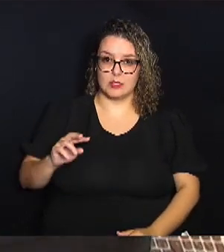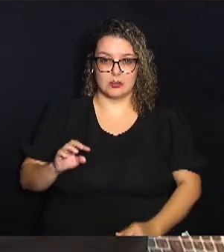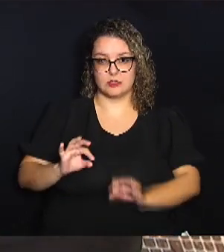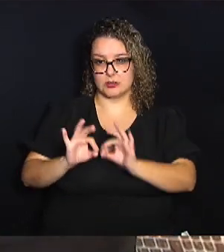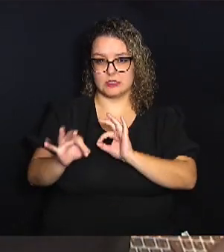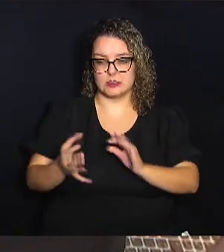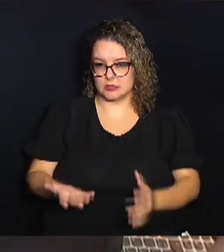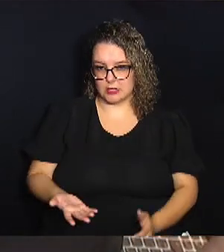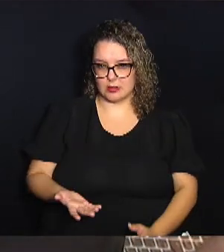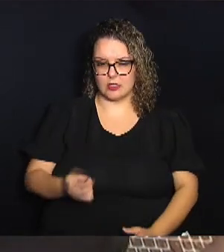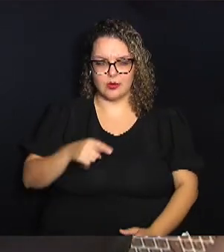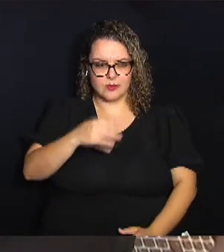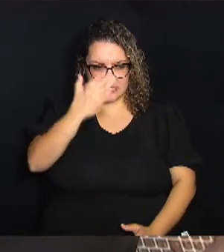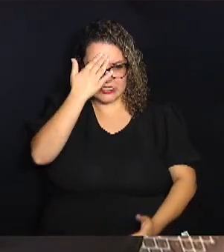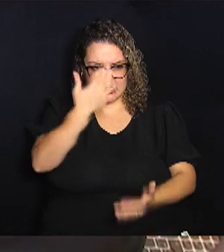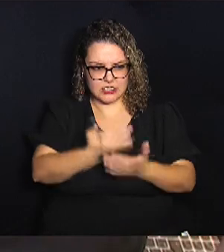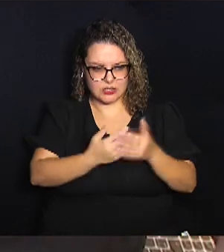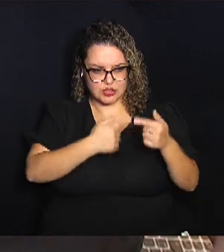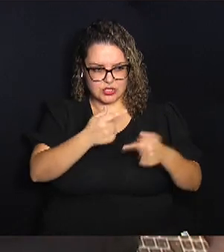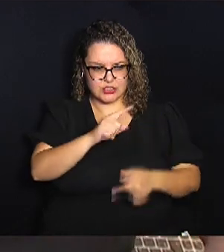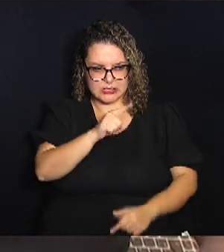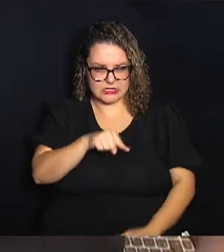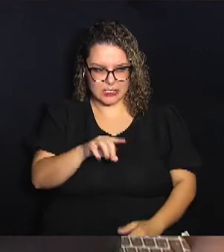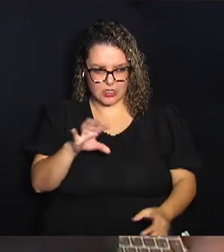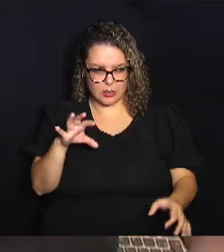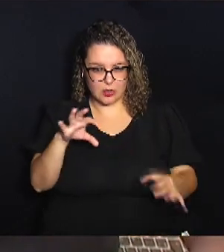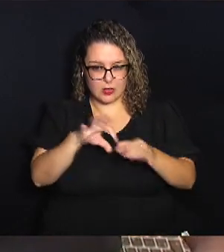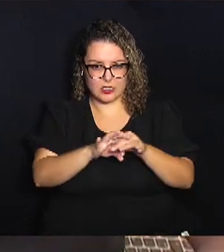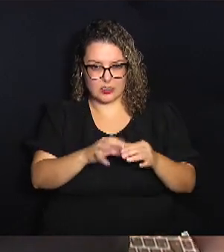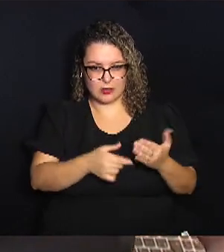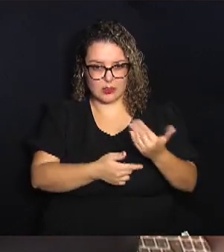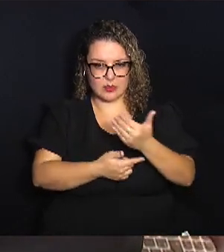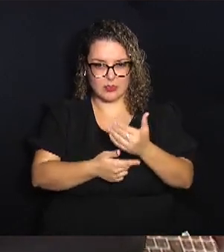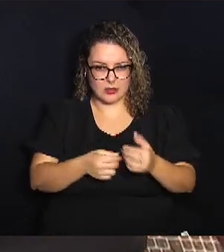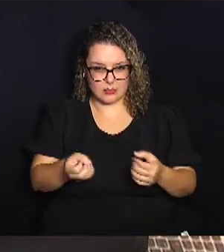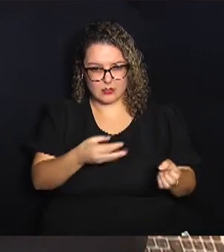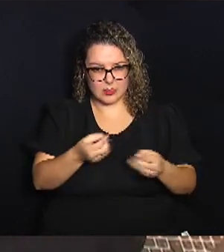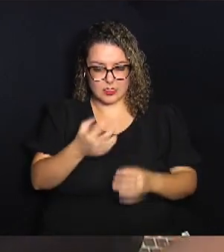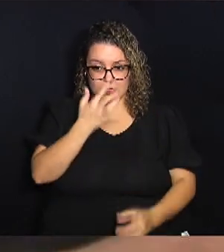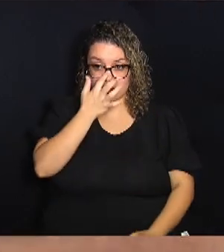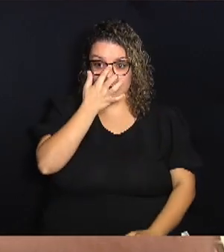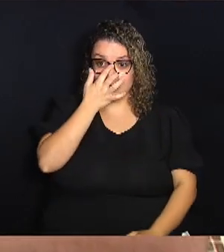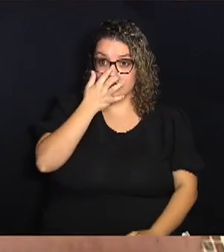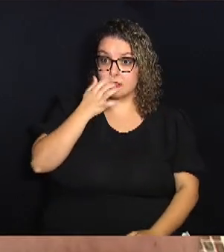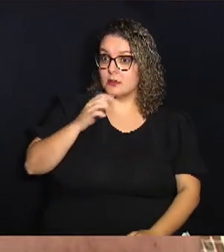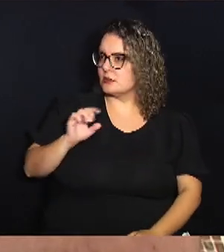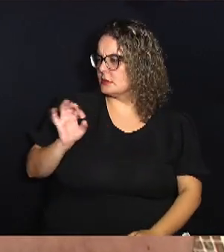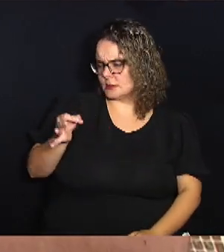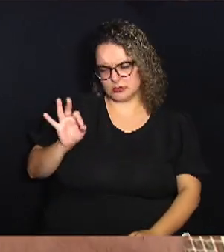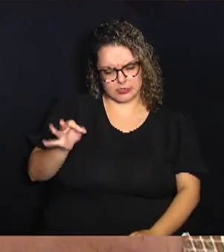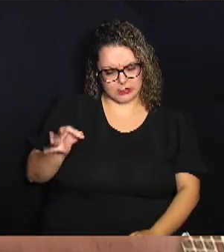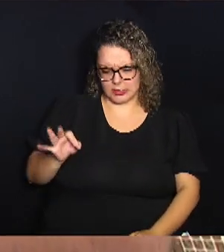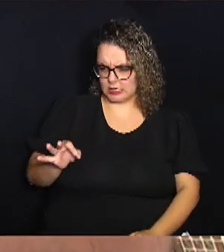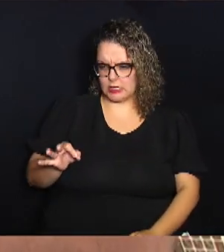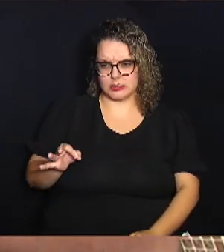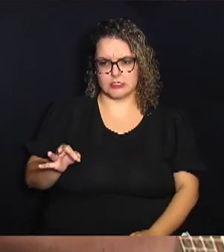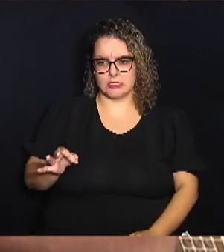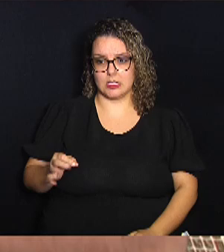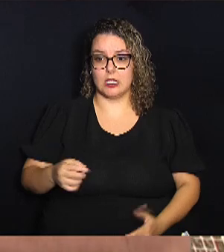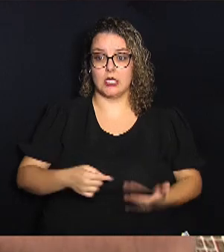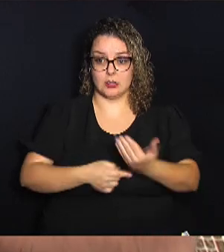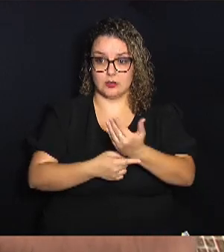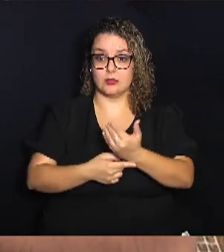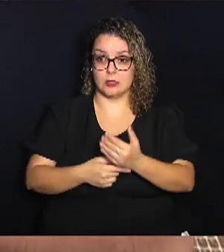Você acredita que a geração Z está muito conectada com a tecnologia, com a inovação? Não, isso sem dúvida. Acho que a